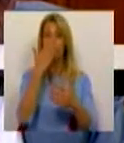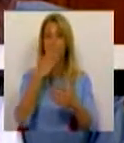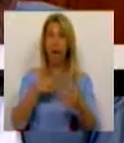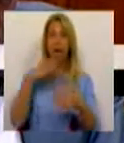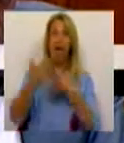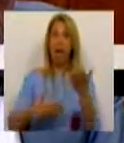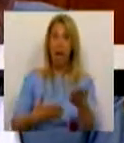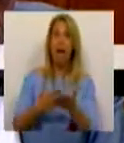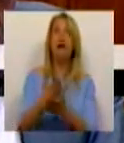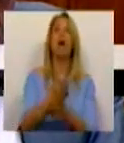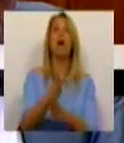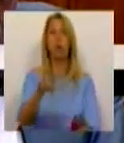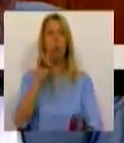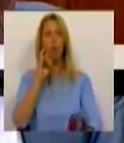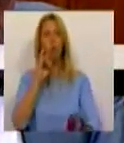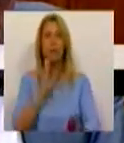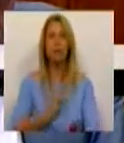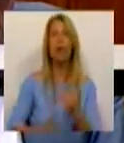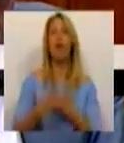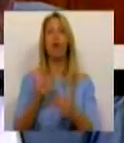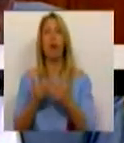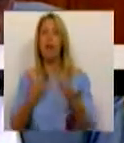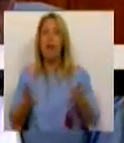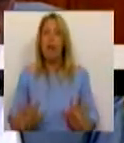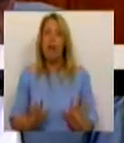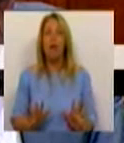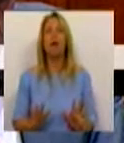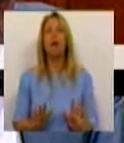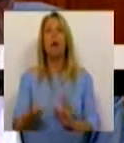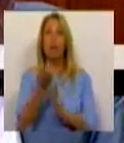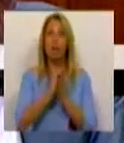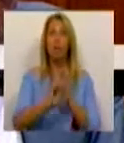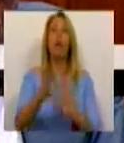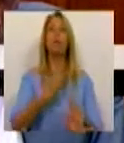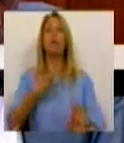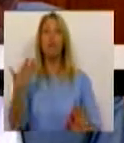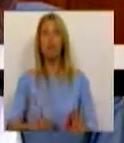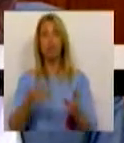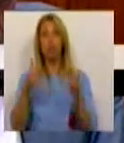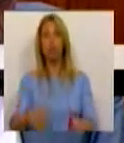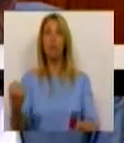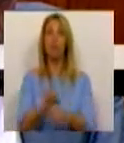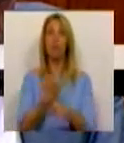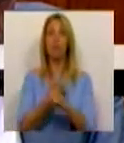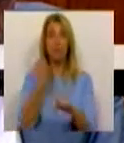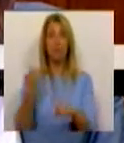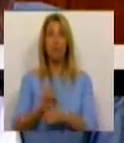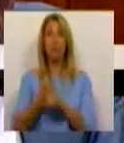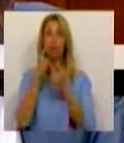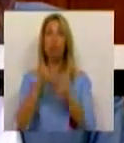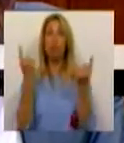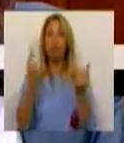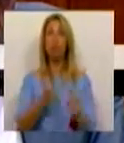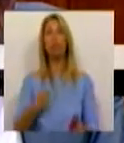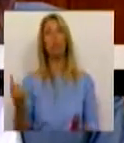com segurança, sem recuos, na reposição dos direitos e no bom funcionamento dos serviços públicos, nós